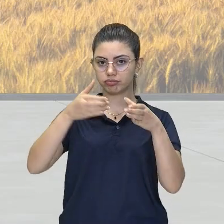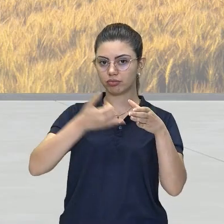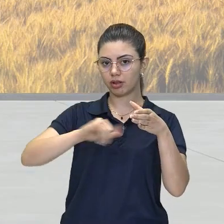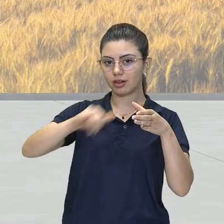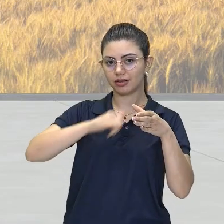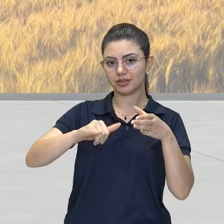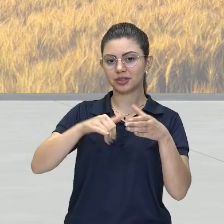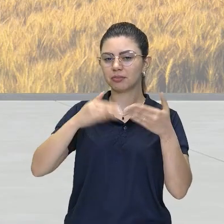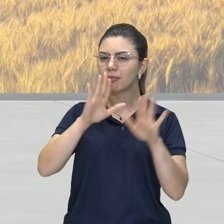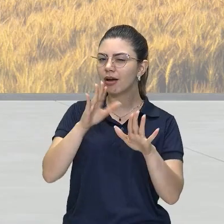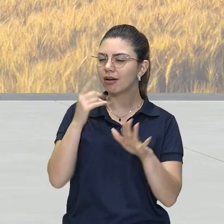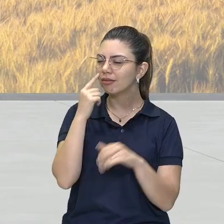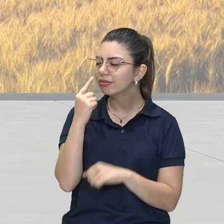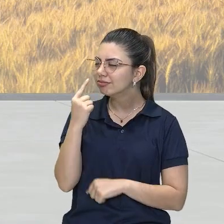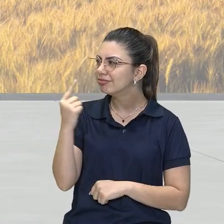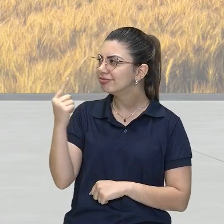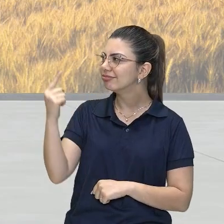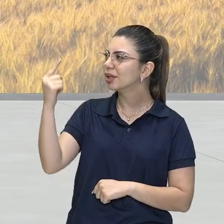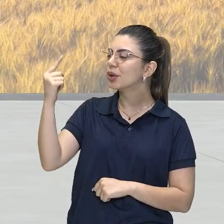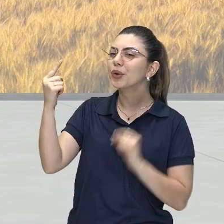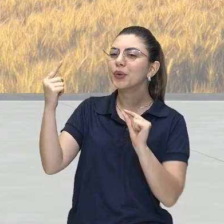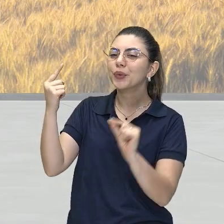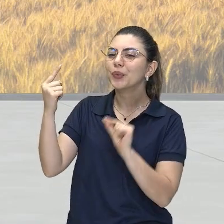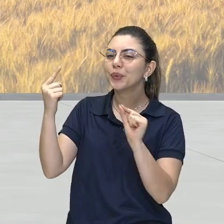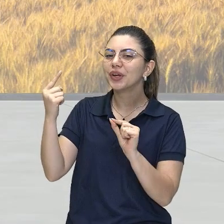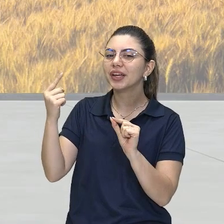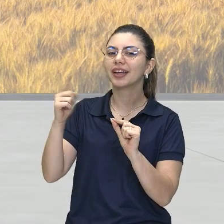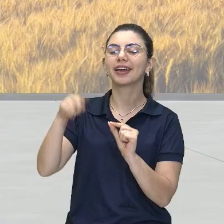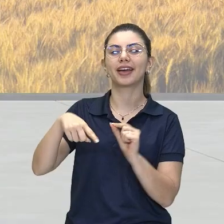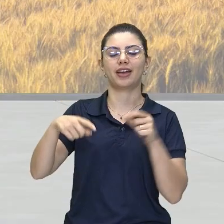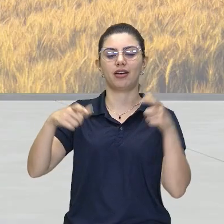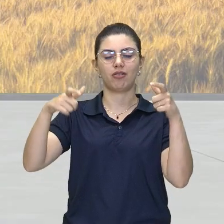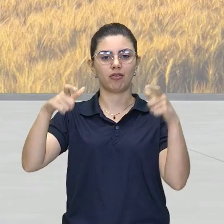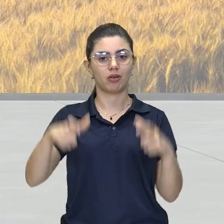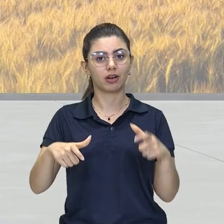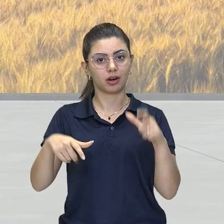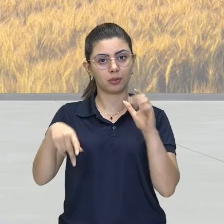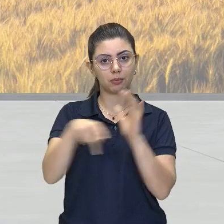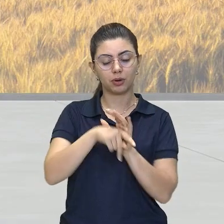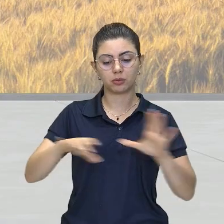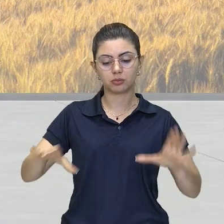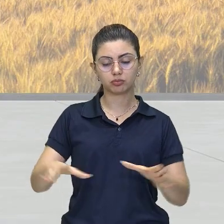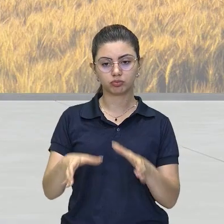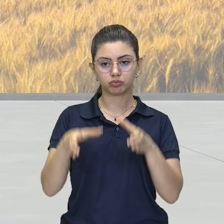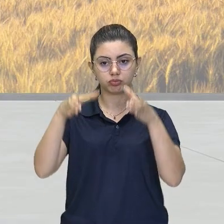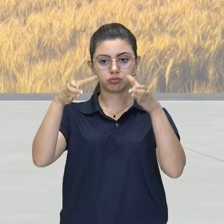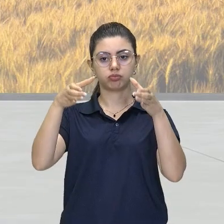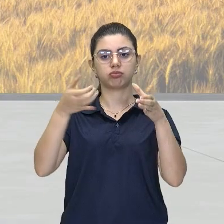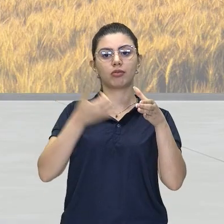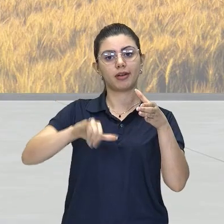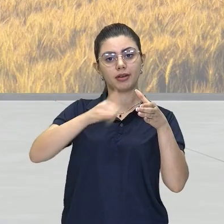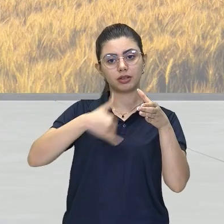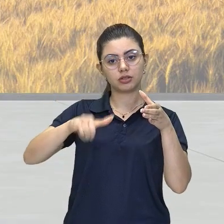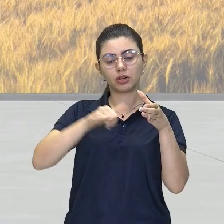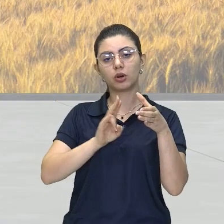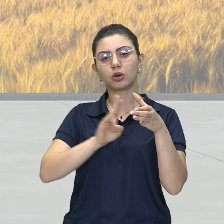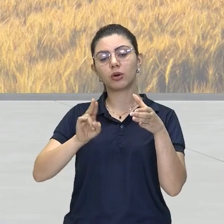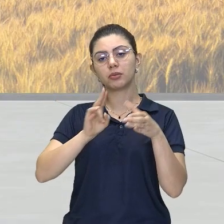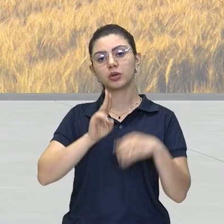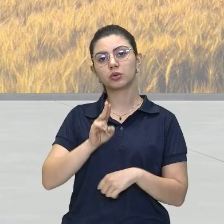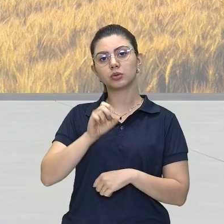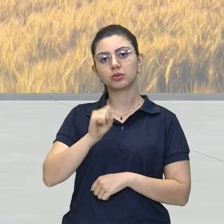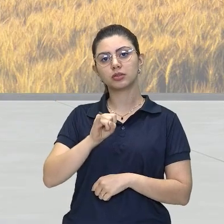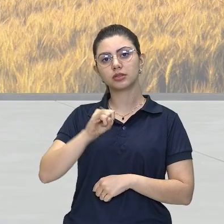ao fundo nós temos uma usina nuclear, né? A usina nuclear é aquela